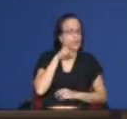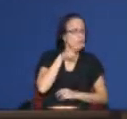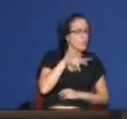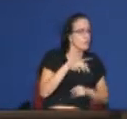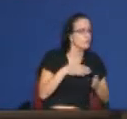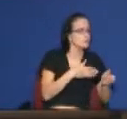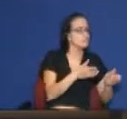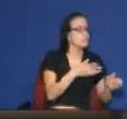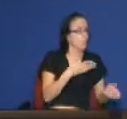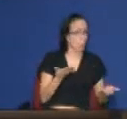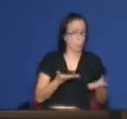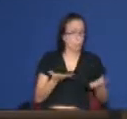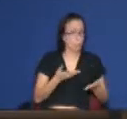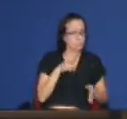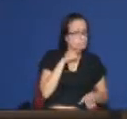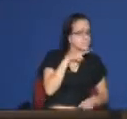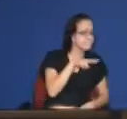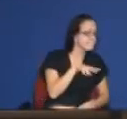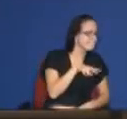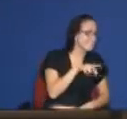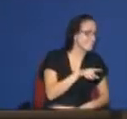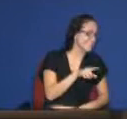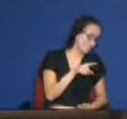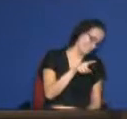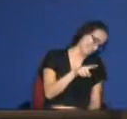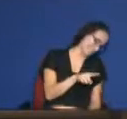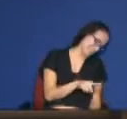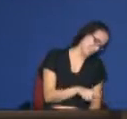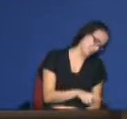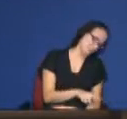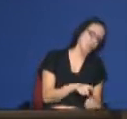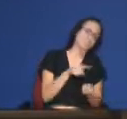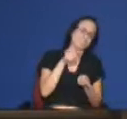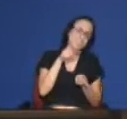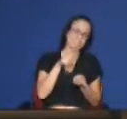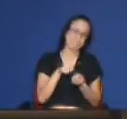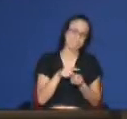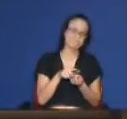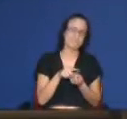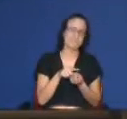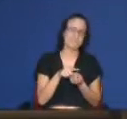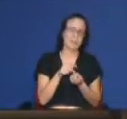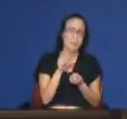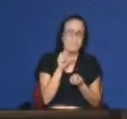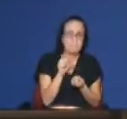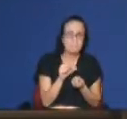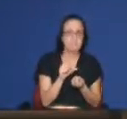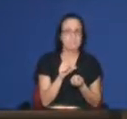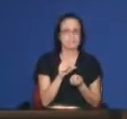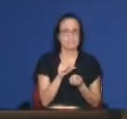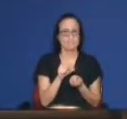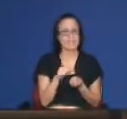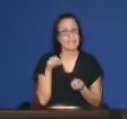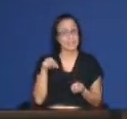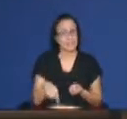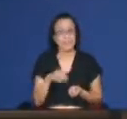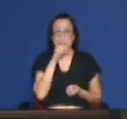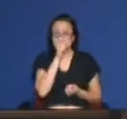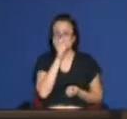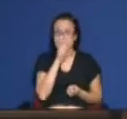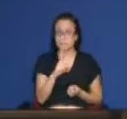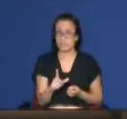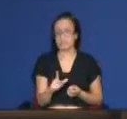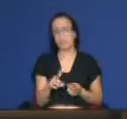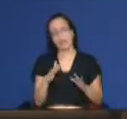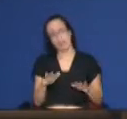cúbicos, quando que a cidade precisa de 0,8, ou seja, menos de 1. Então, hoje, Limeira ainda tem uma situação muito